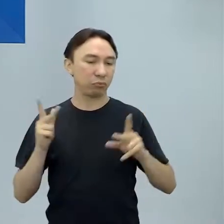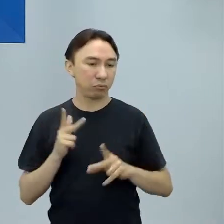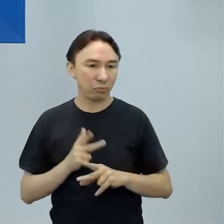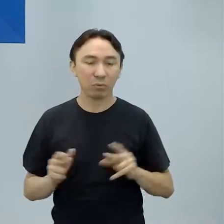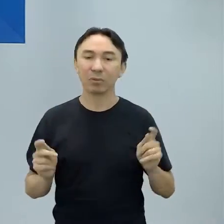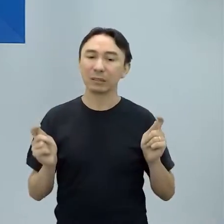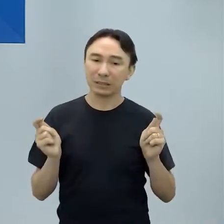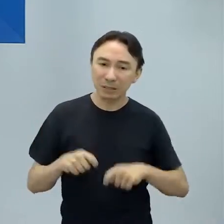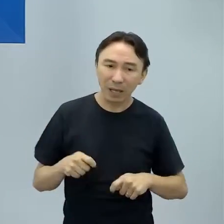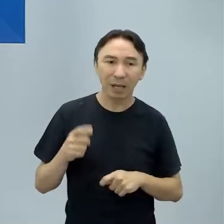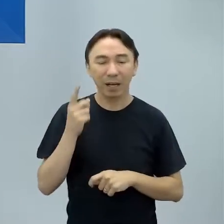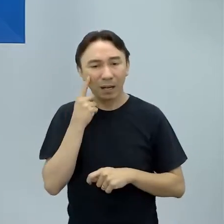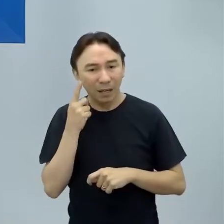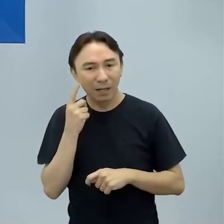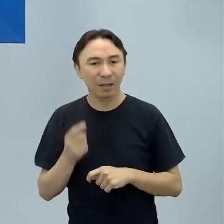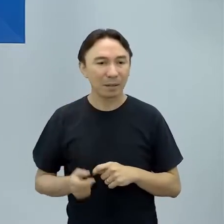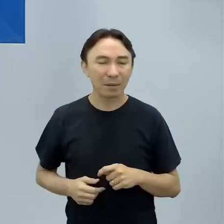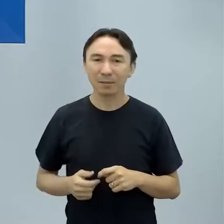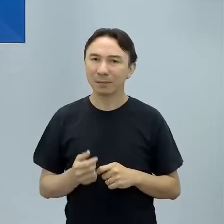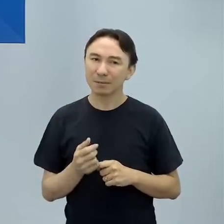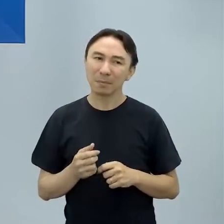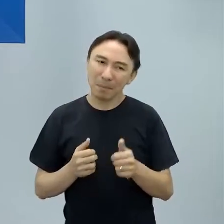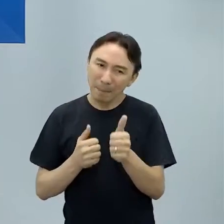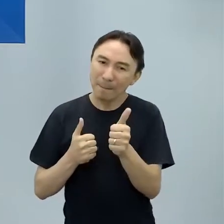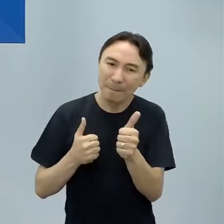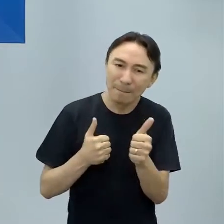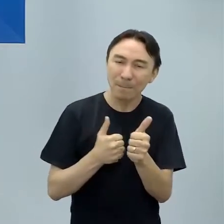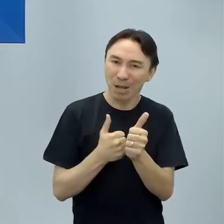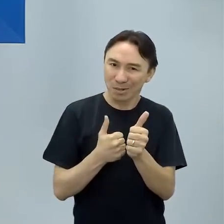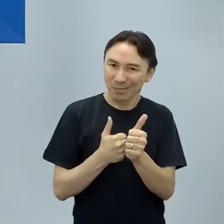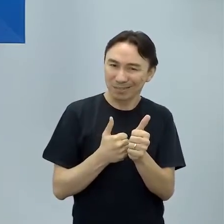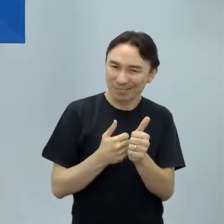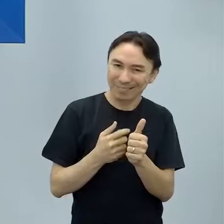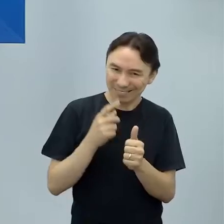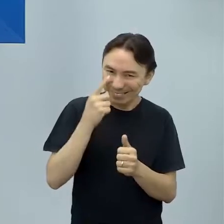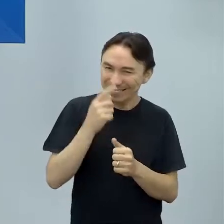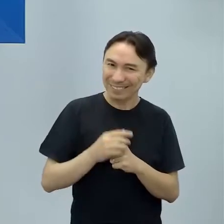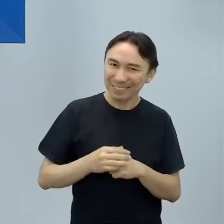mais próxima do que é o esperado, por assim dizer. Por isso que também existem